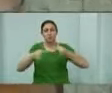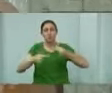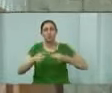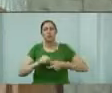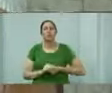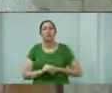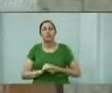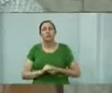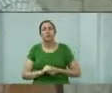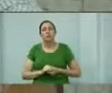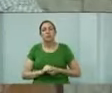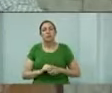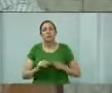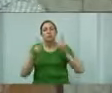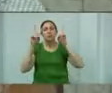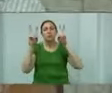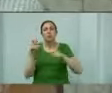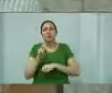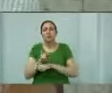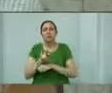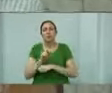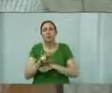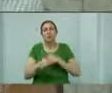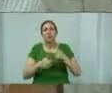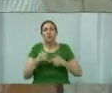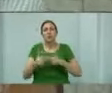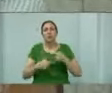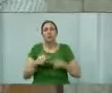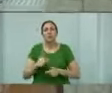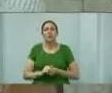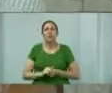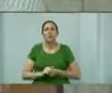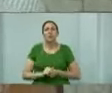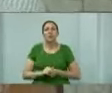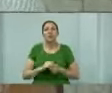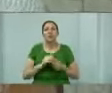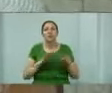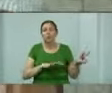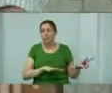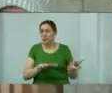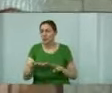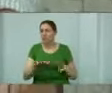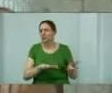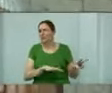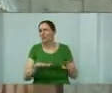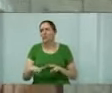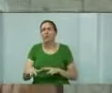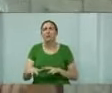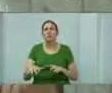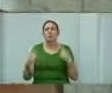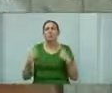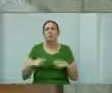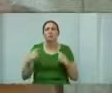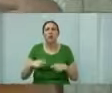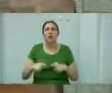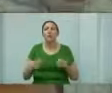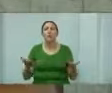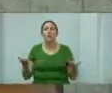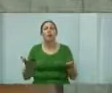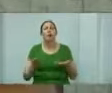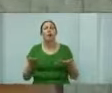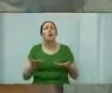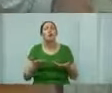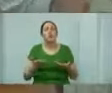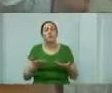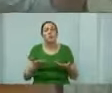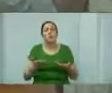atrás aqui, era o tema de vagas em creche. Os vereadores recebiam aqui 3, 4 por semana. Entendeu? Hoje, nós, o que